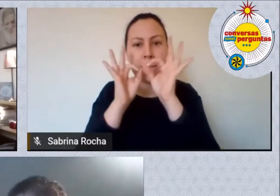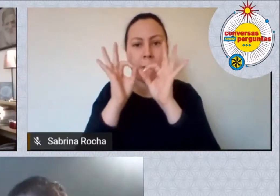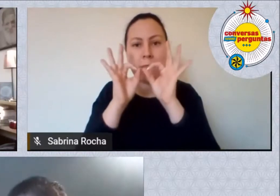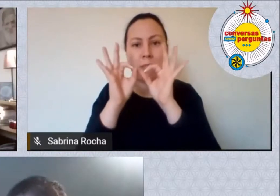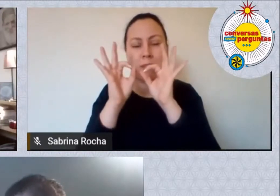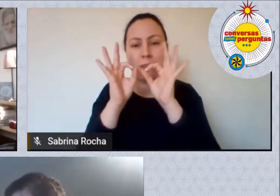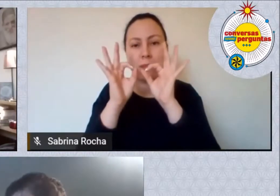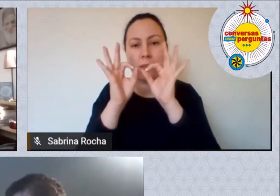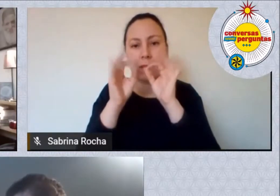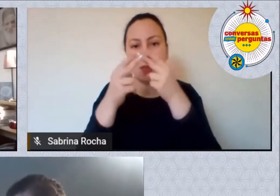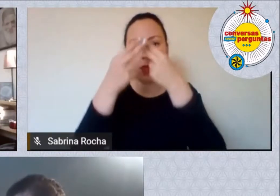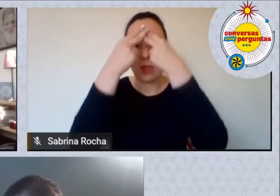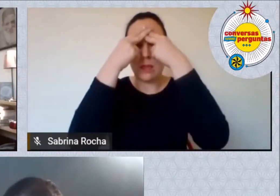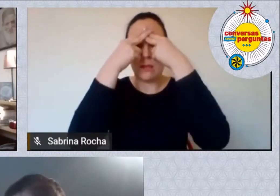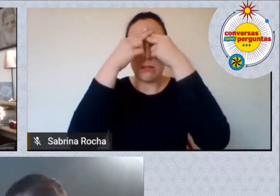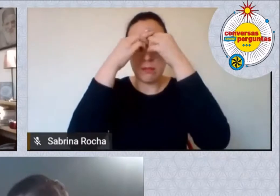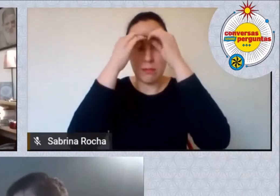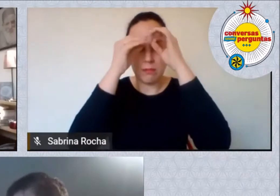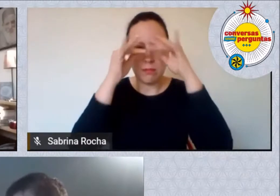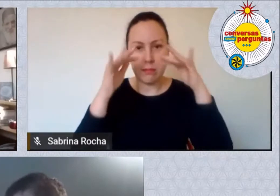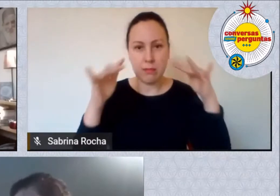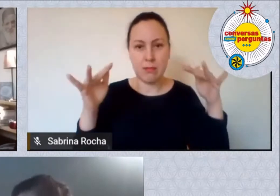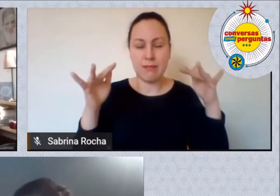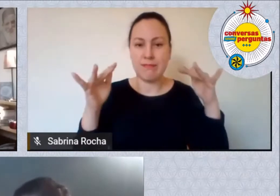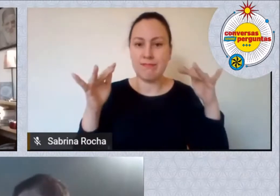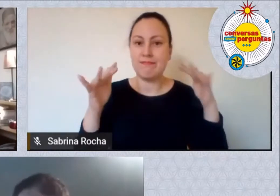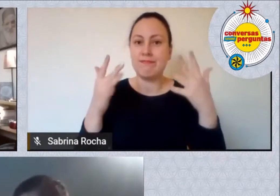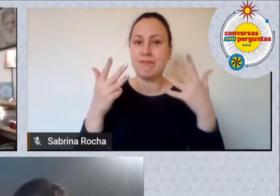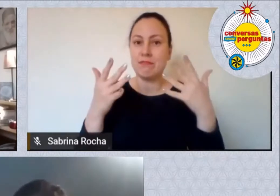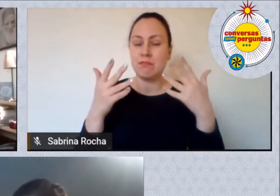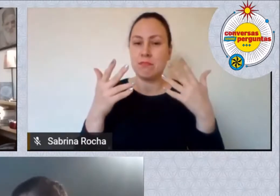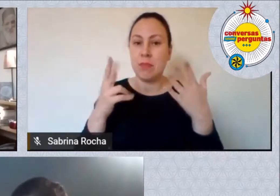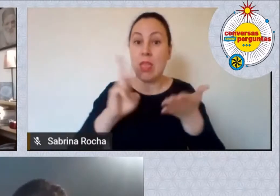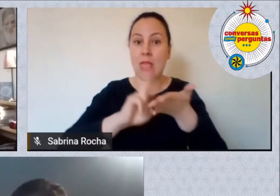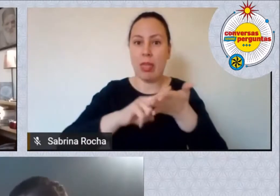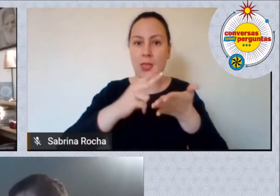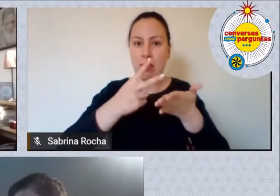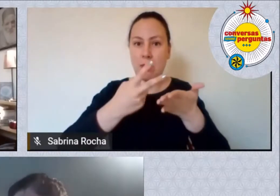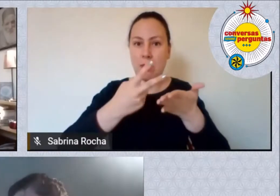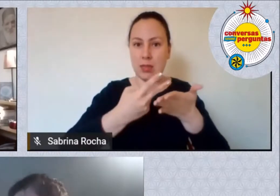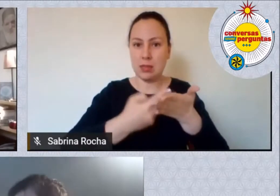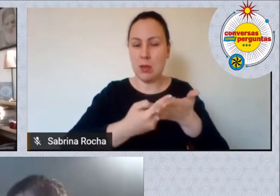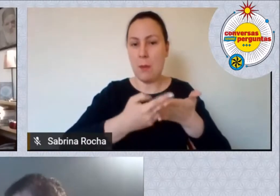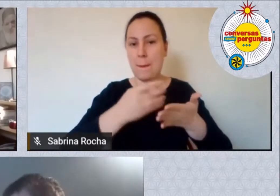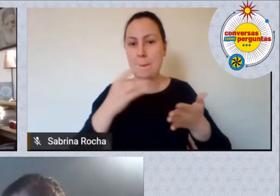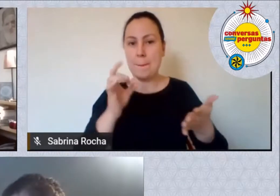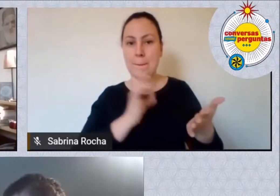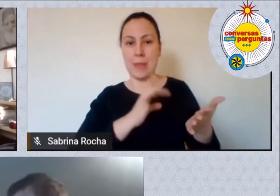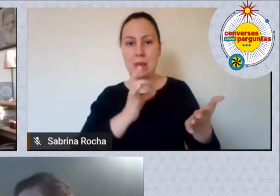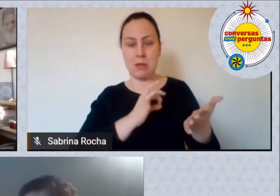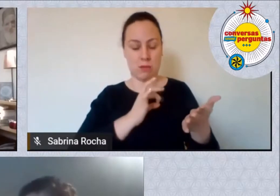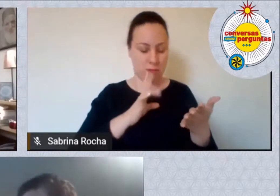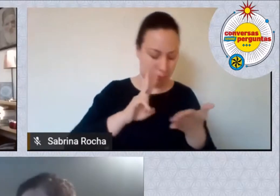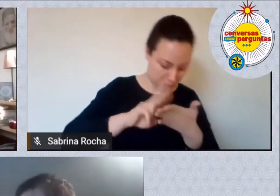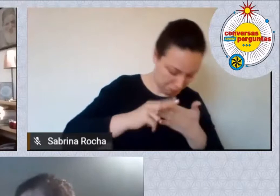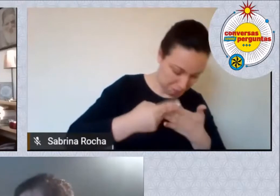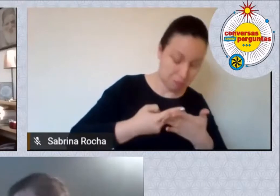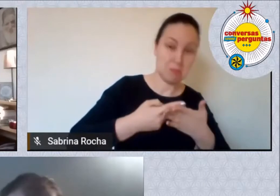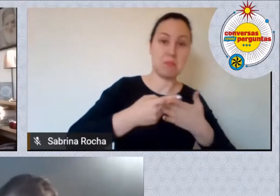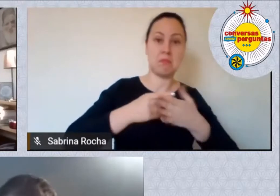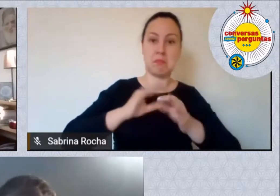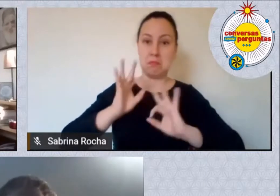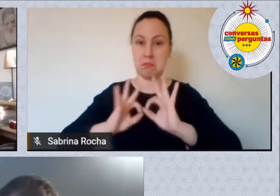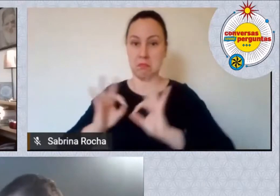traumático, elaborar uma interpretação para o medo real, o perigo, elaborar lutos